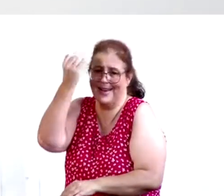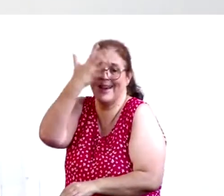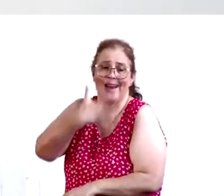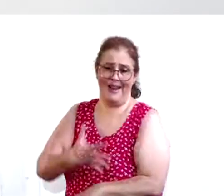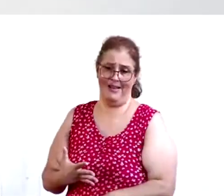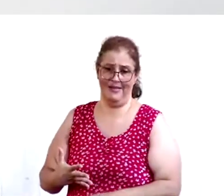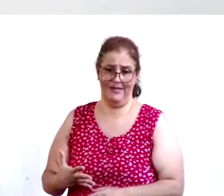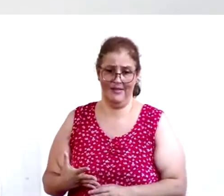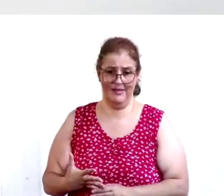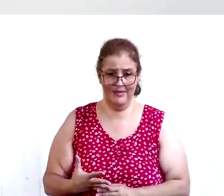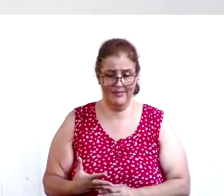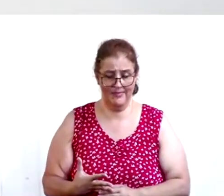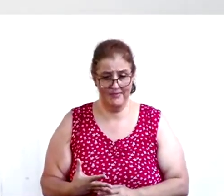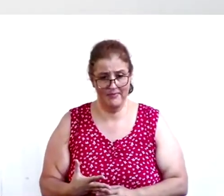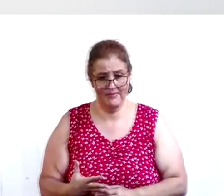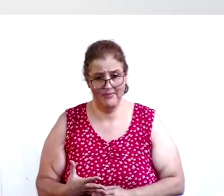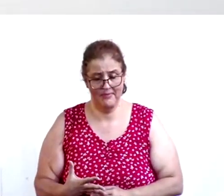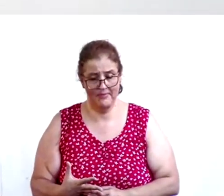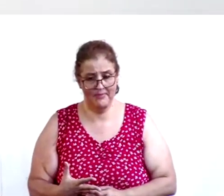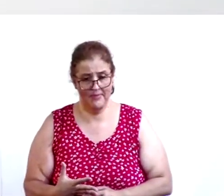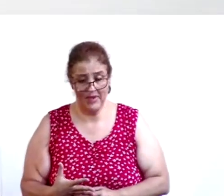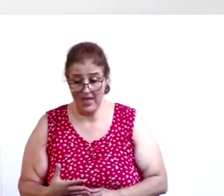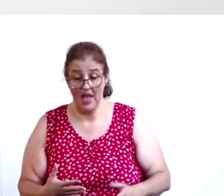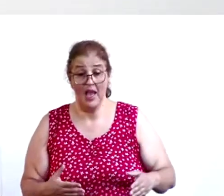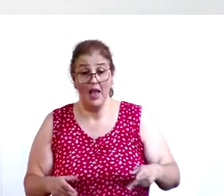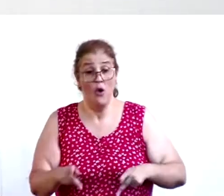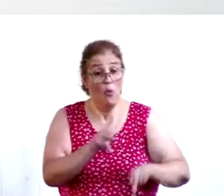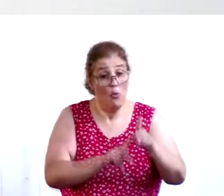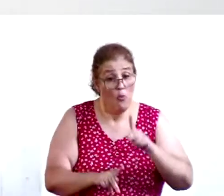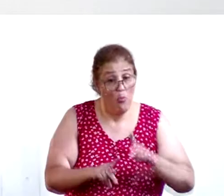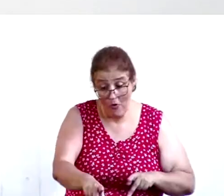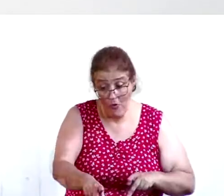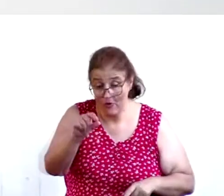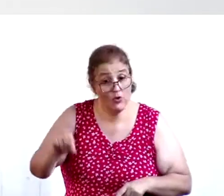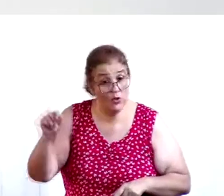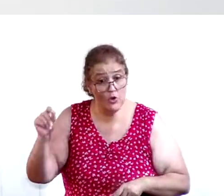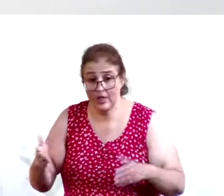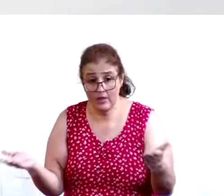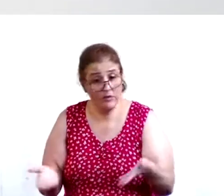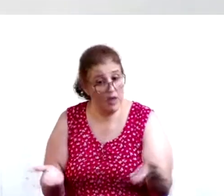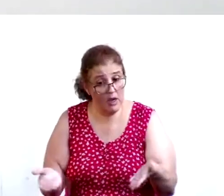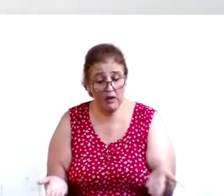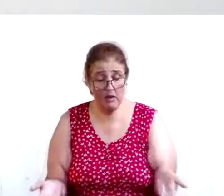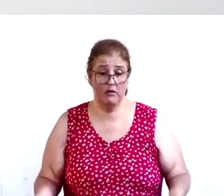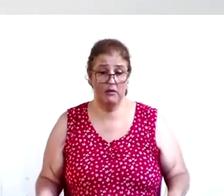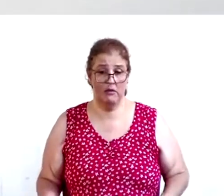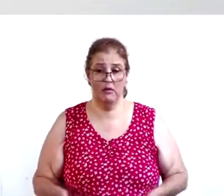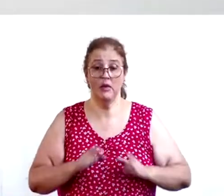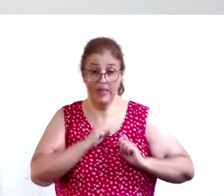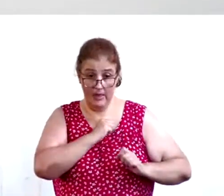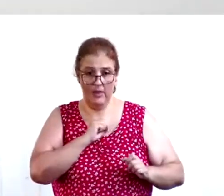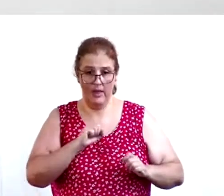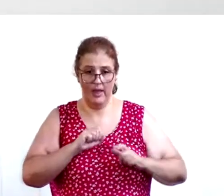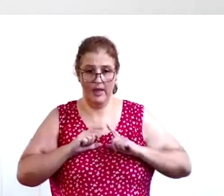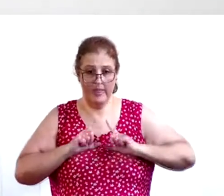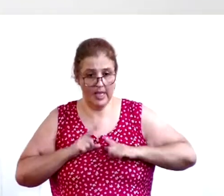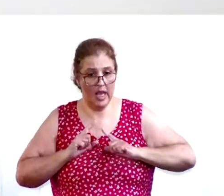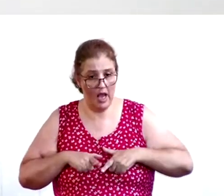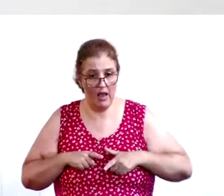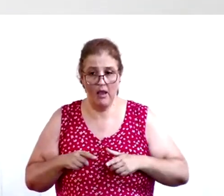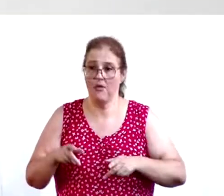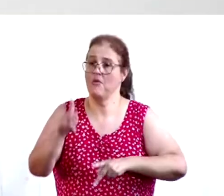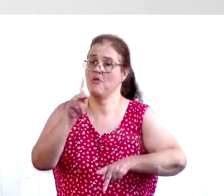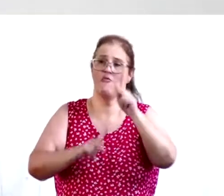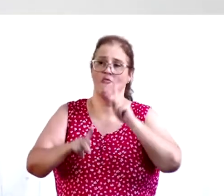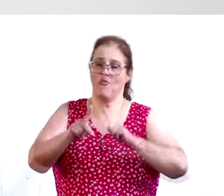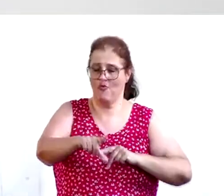crianças. Eles já haviam sido escolhidos, crianças. Deus escolheu o seu povo e retirou o seu povo lá do